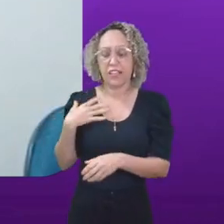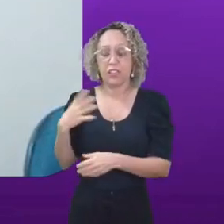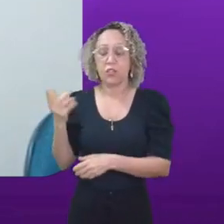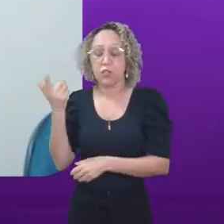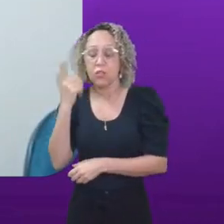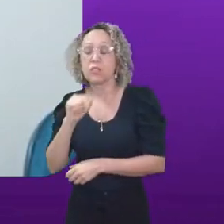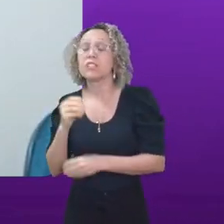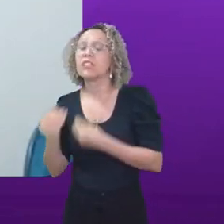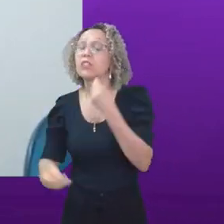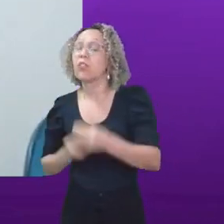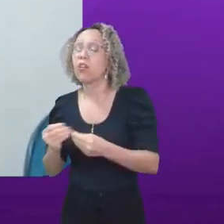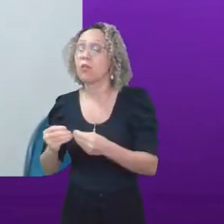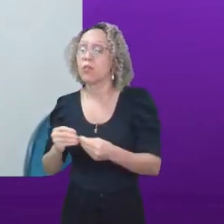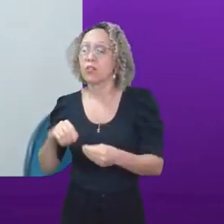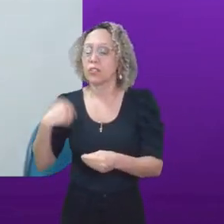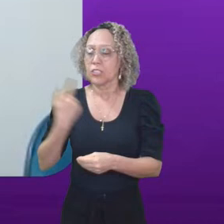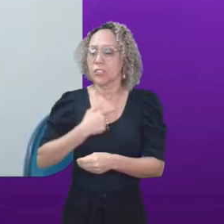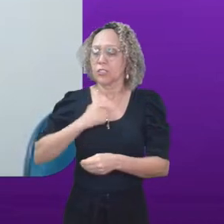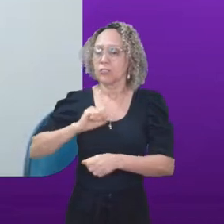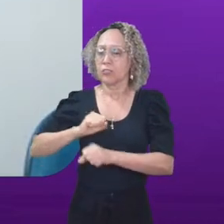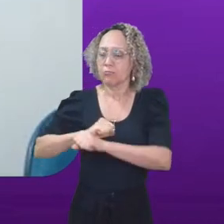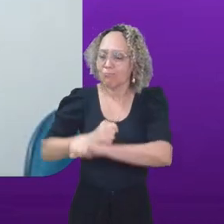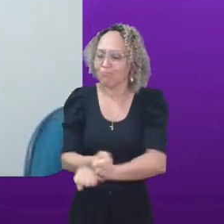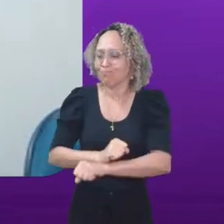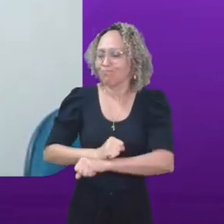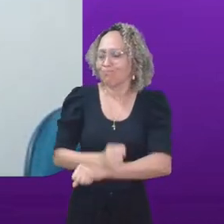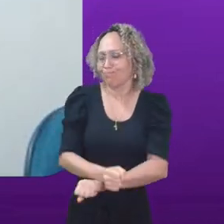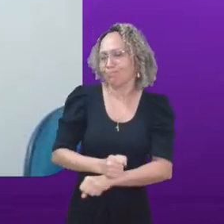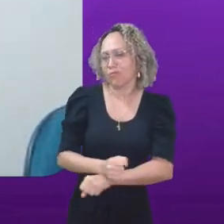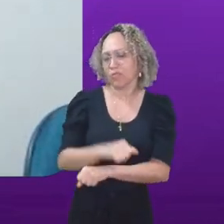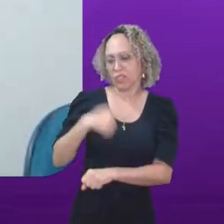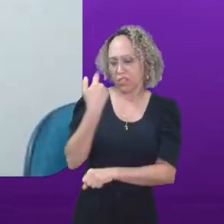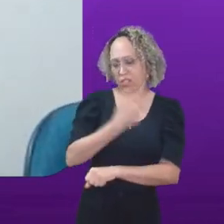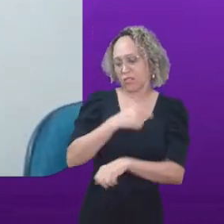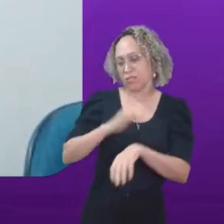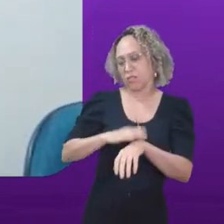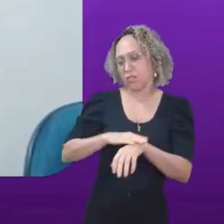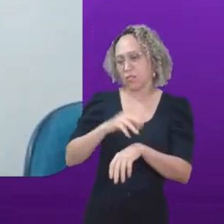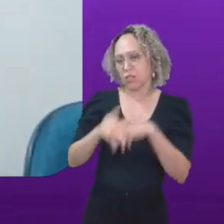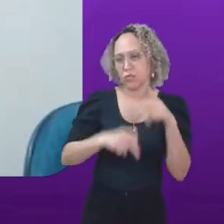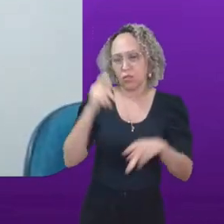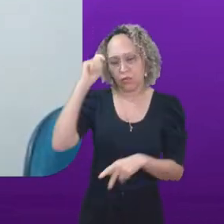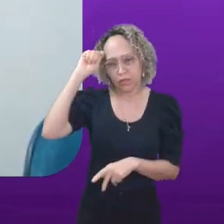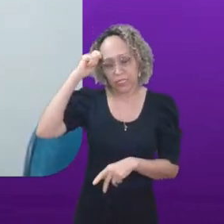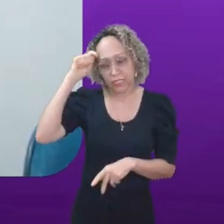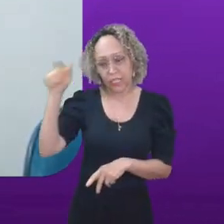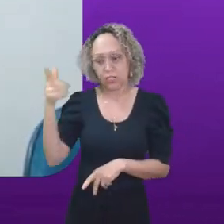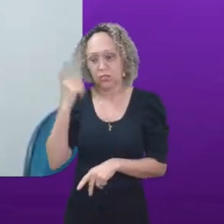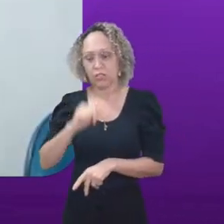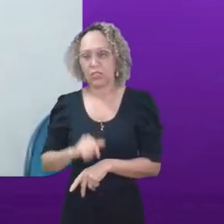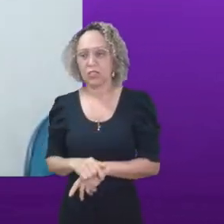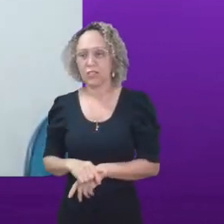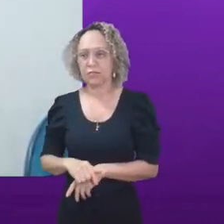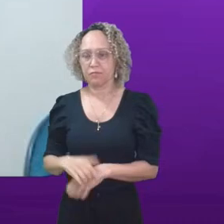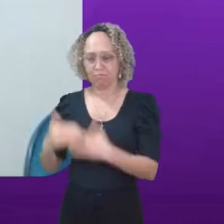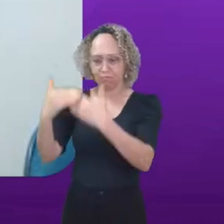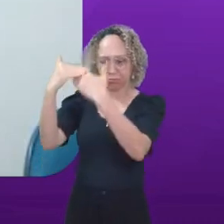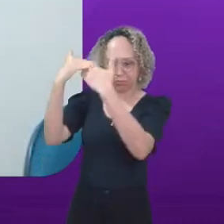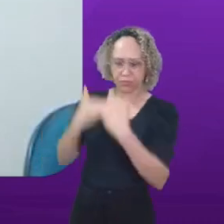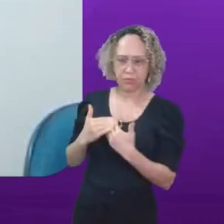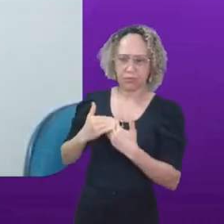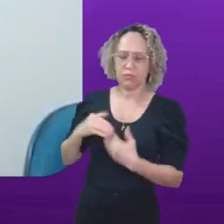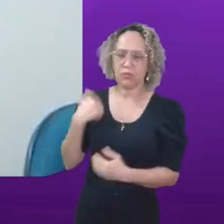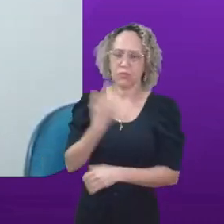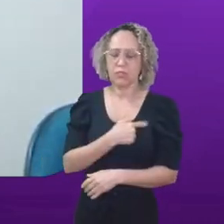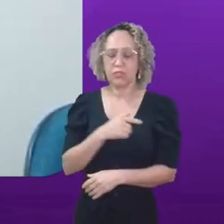disso, né? E isso vai ser uma luta que a gente sabe que vai ser enfrentada lá na frente. Mas, e nas outras comunidades, essas